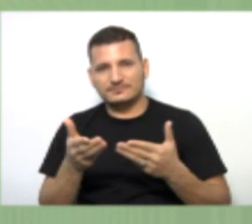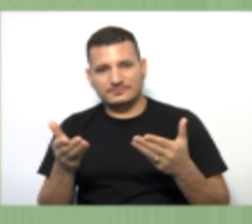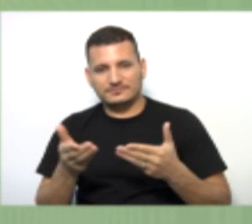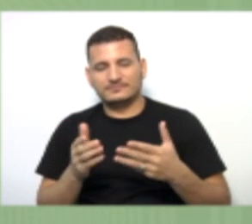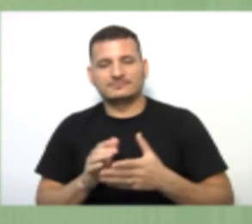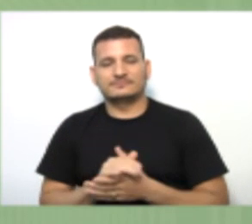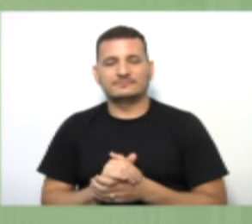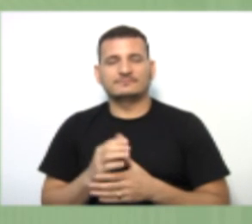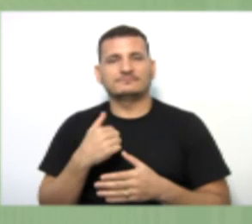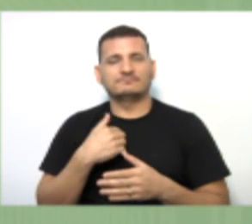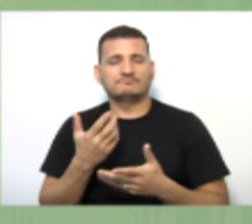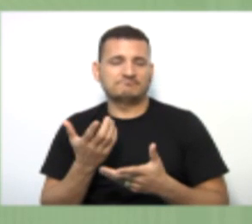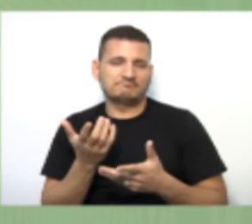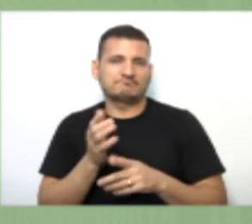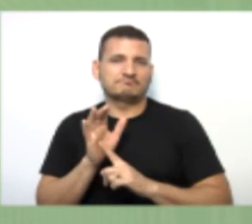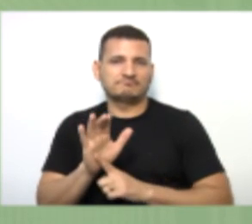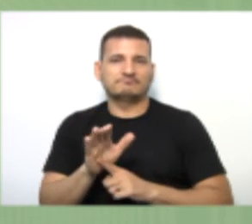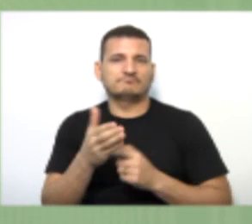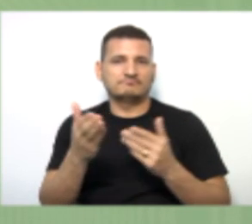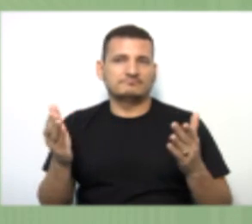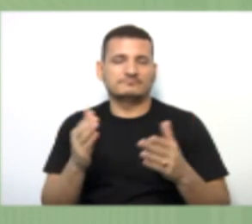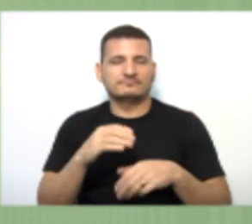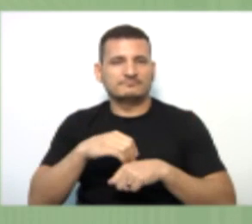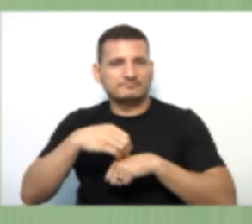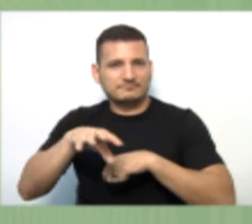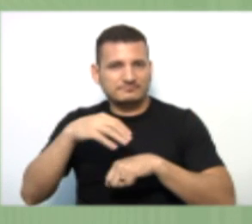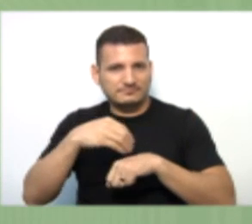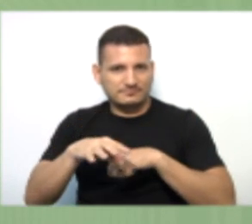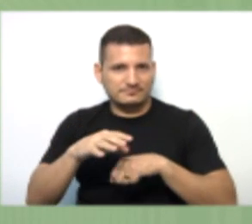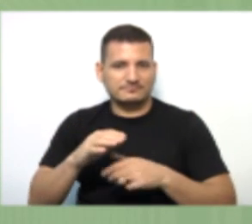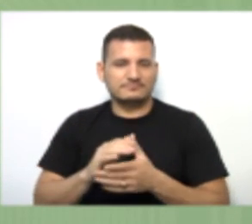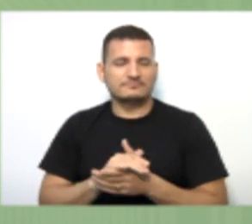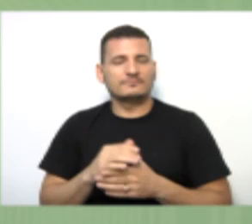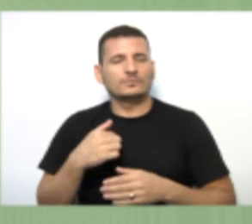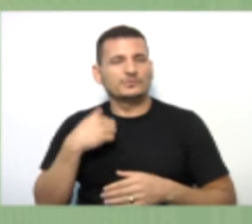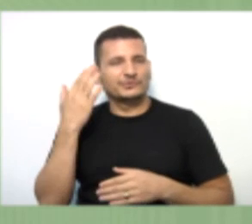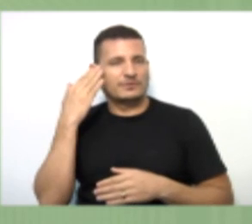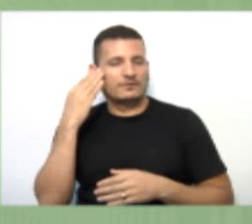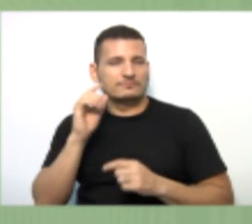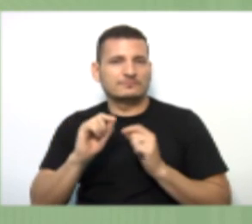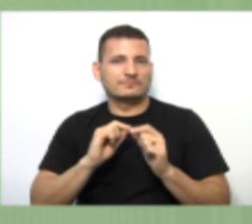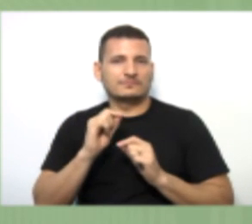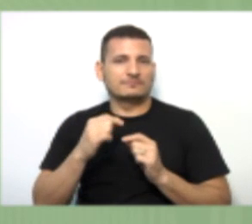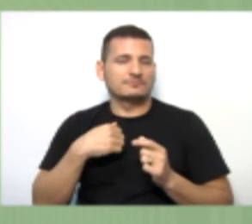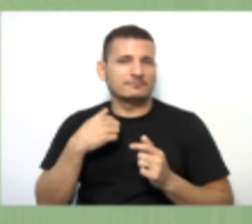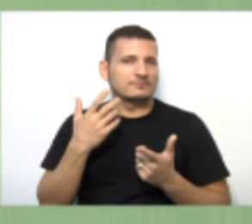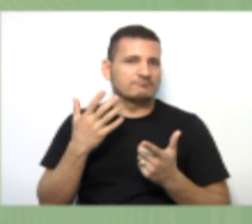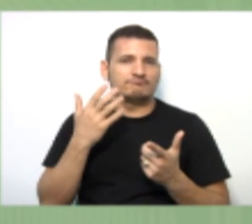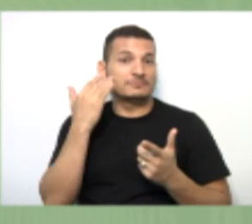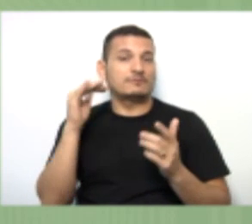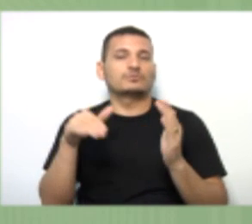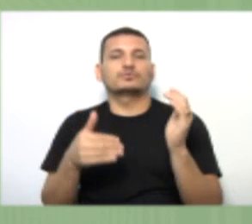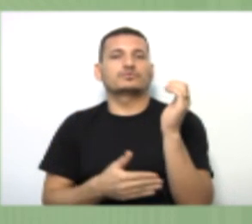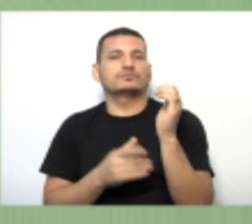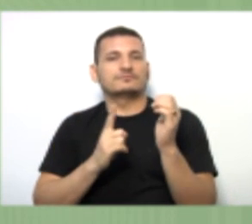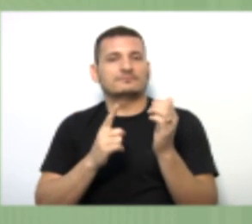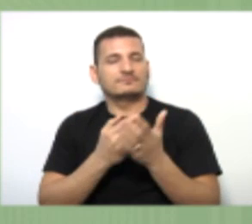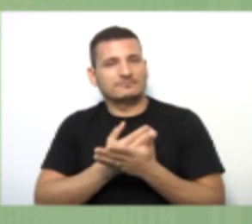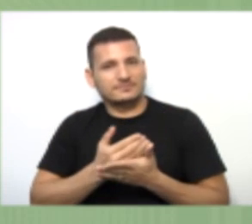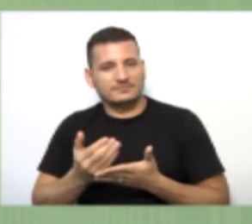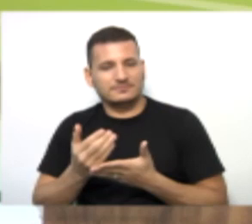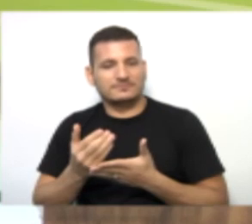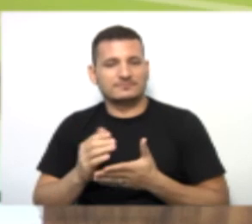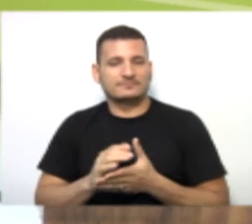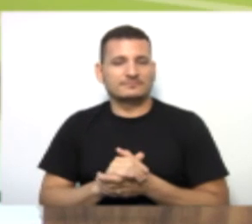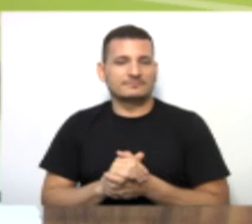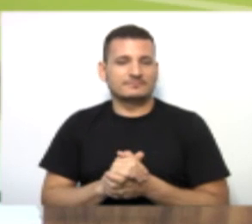contribuindo aí com conhecimento para vocês, dar um pouco do que a gente sabe, porque a gente também não sabe muita coisa, né? Exatamente. Está começando.